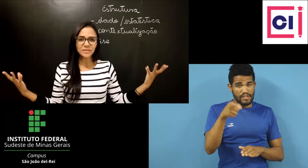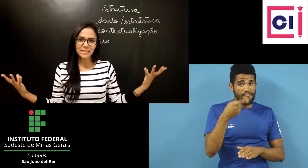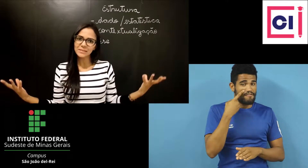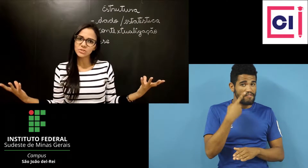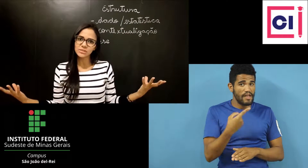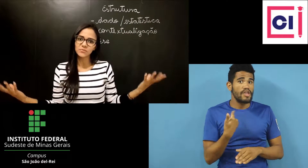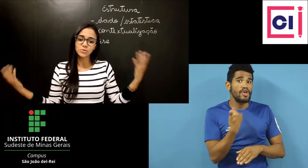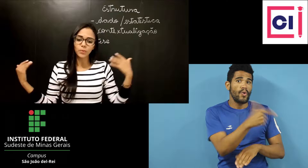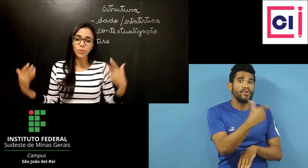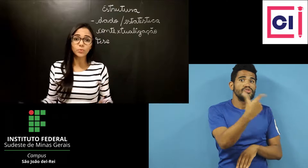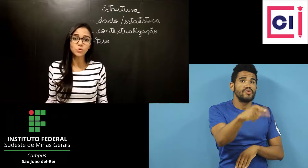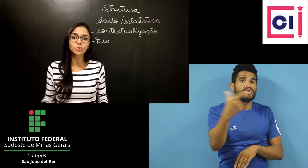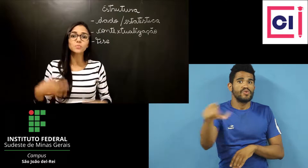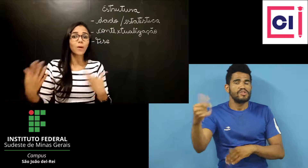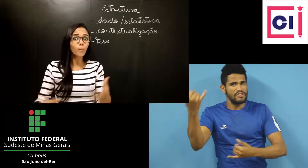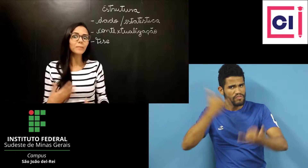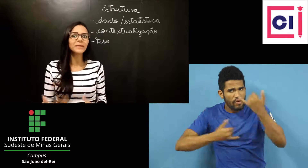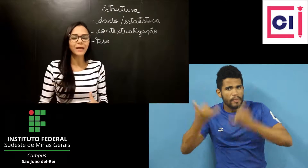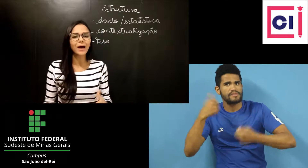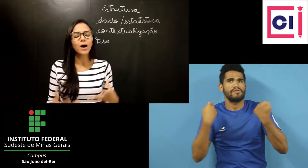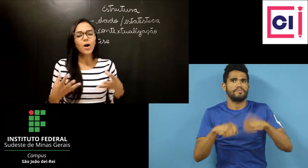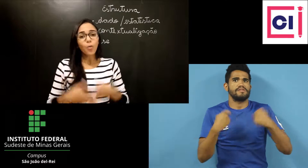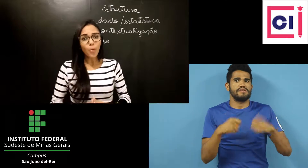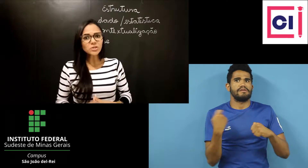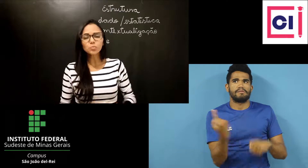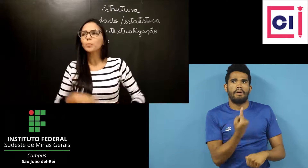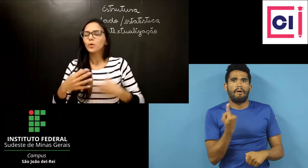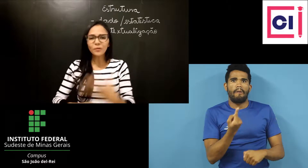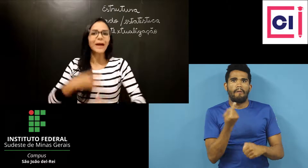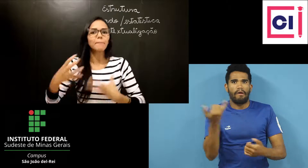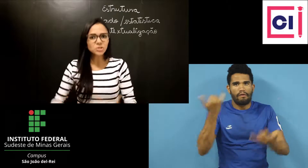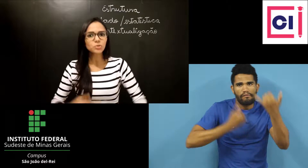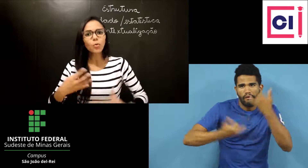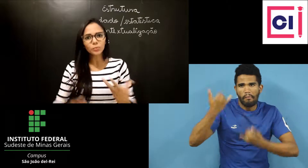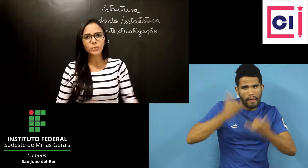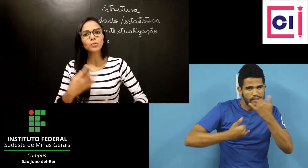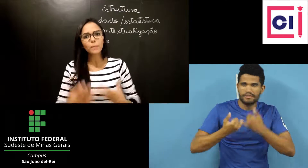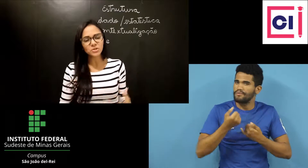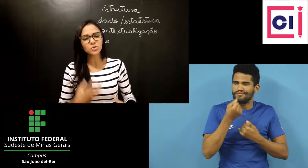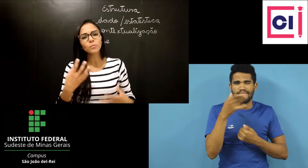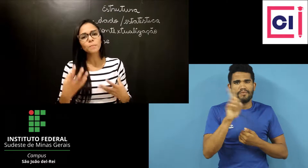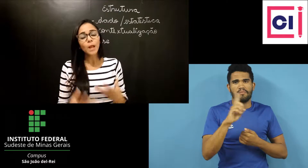depois que você assistir esse vídeo, procure os outros para complementar o assunto, para não ficar repetindo